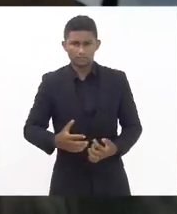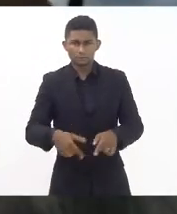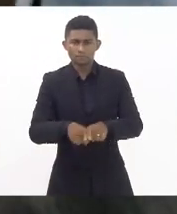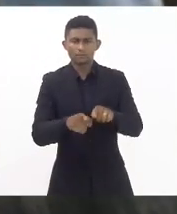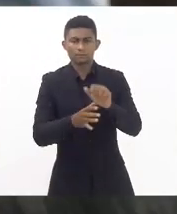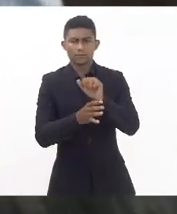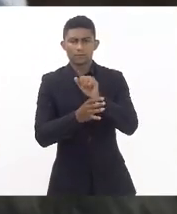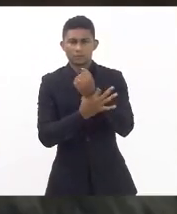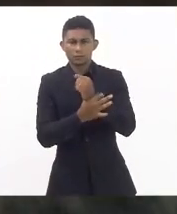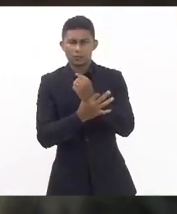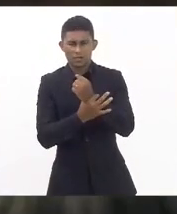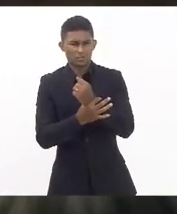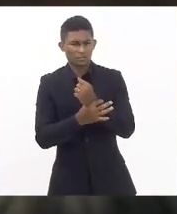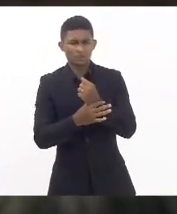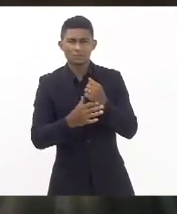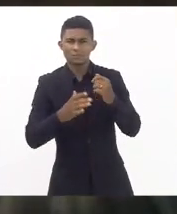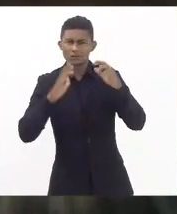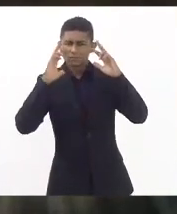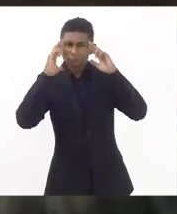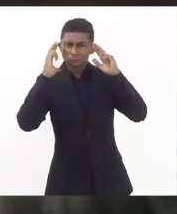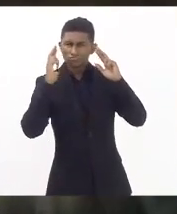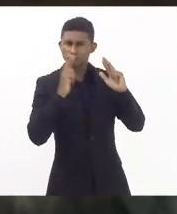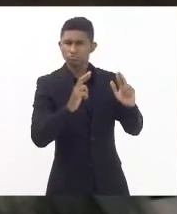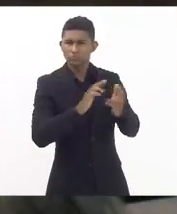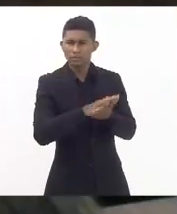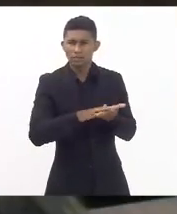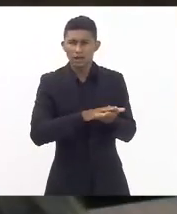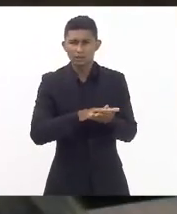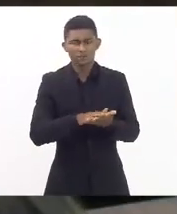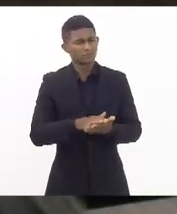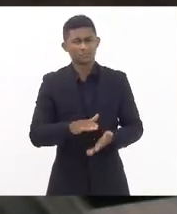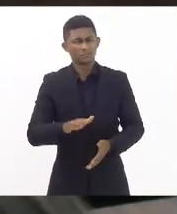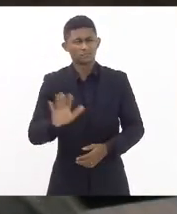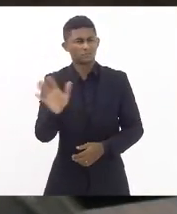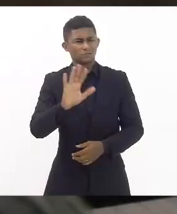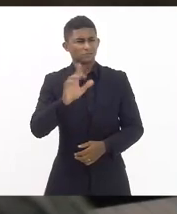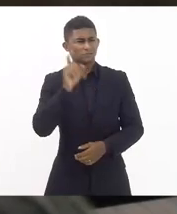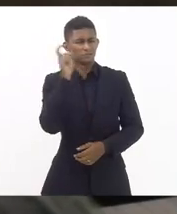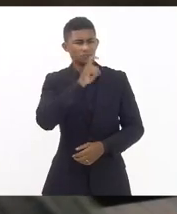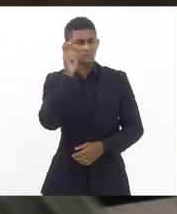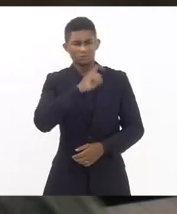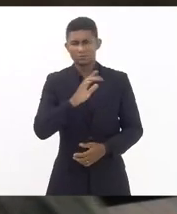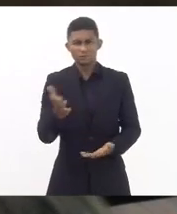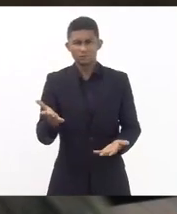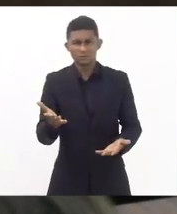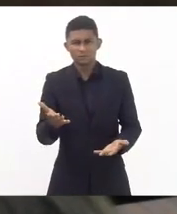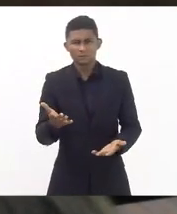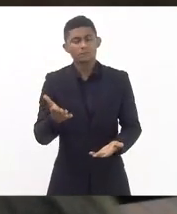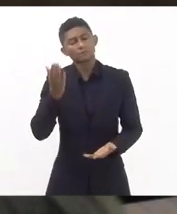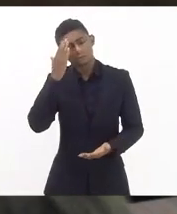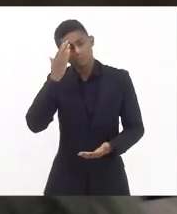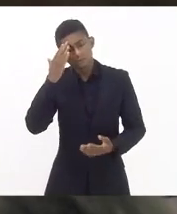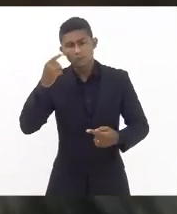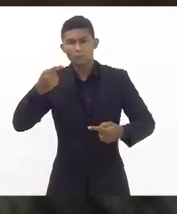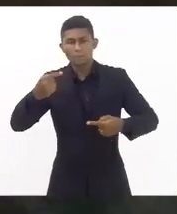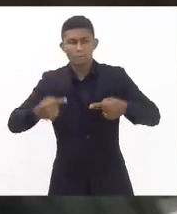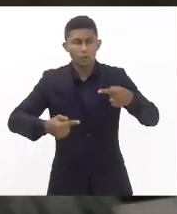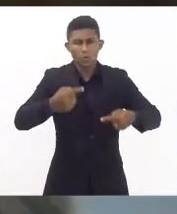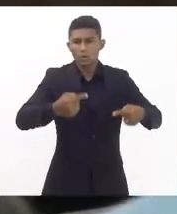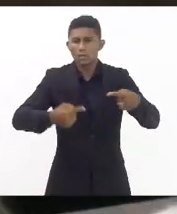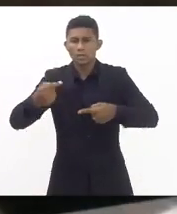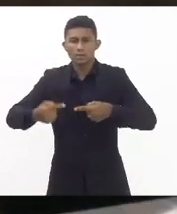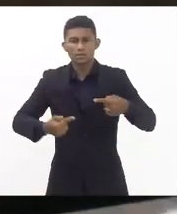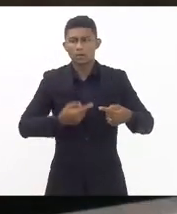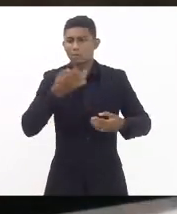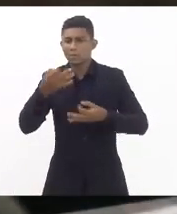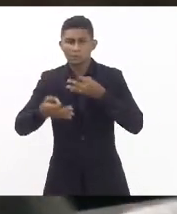está sendo respeitada, isso não é verdade. É claro que posições políticas devem ser